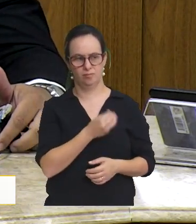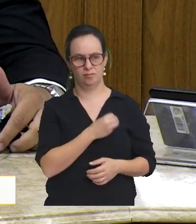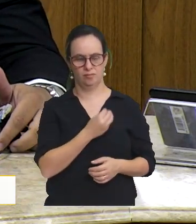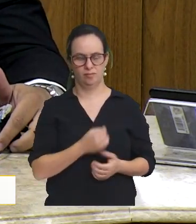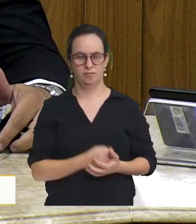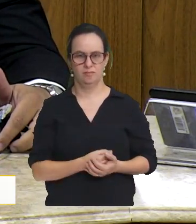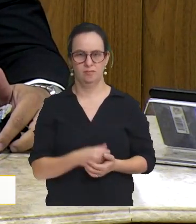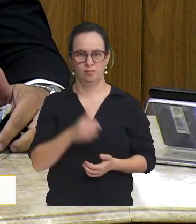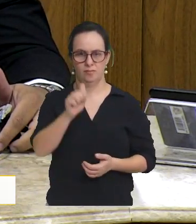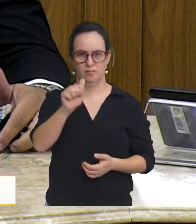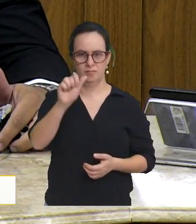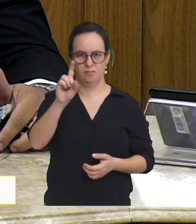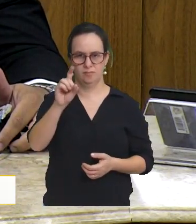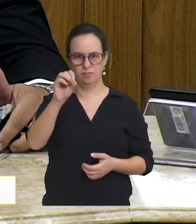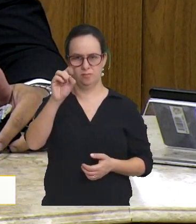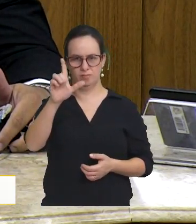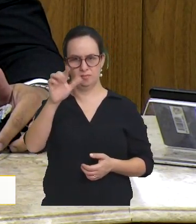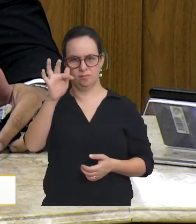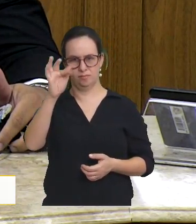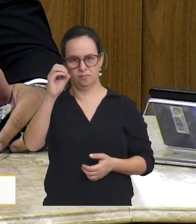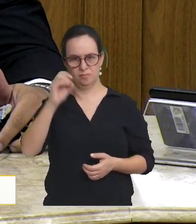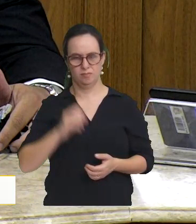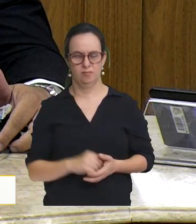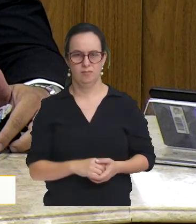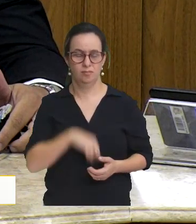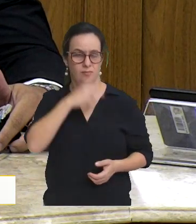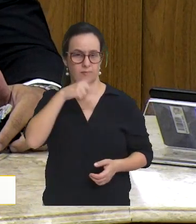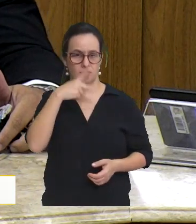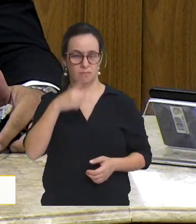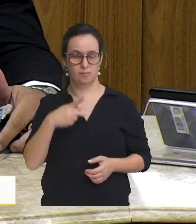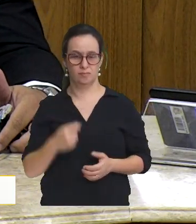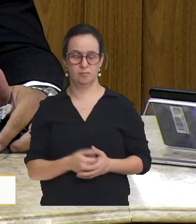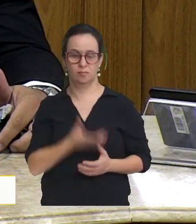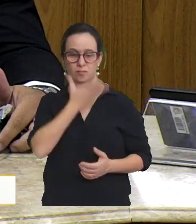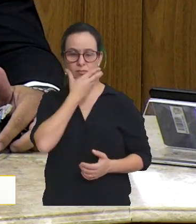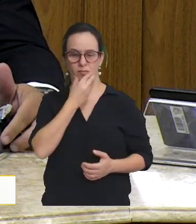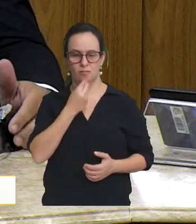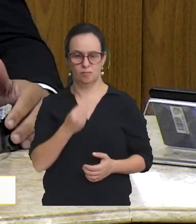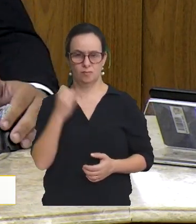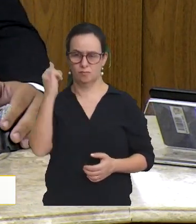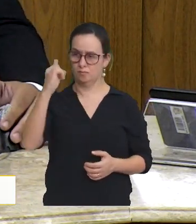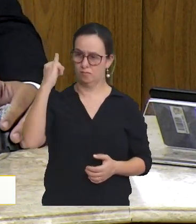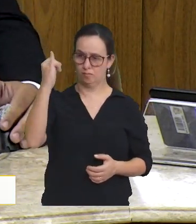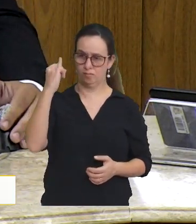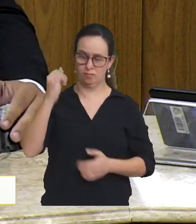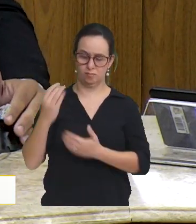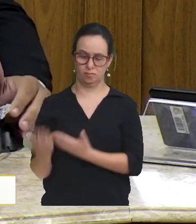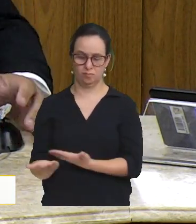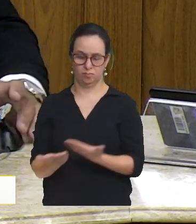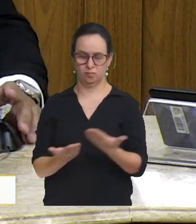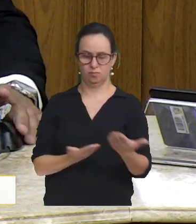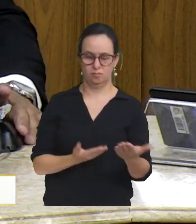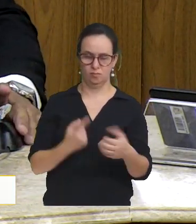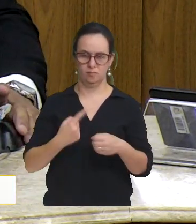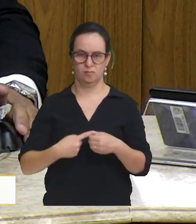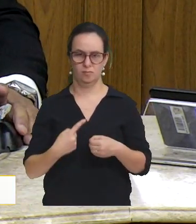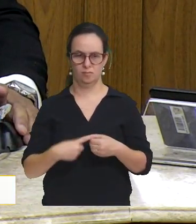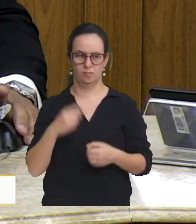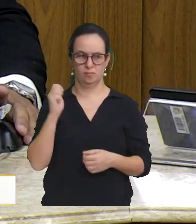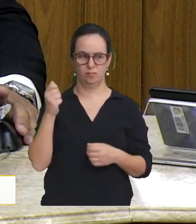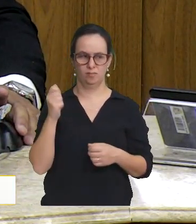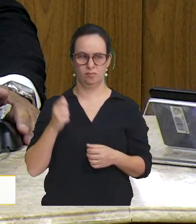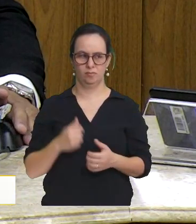Adolfo, expôs aí o grande homem que foi, o quanto serviu a nossa comunidade. E também deixar aqui